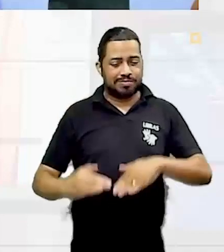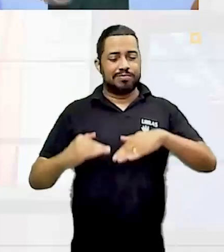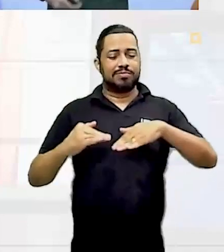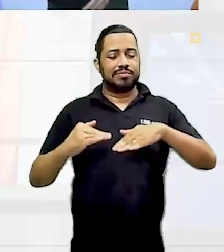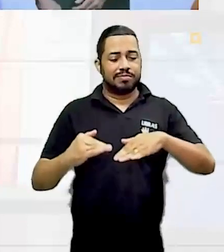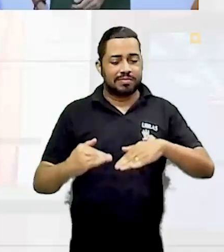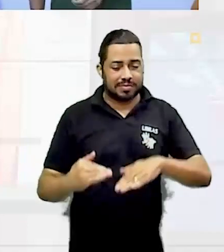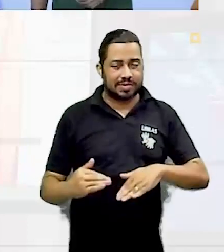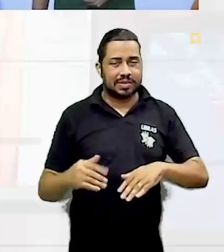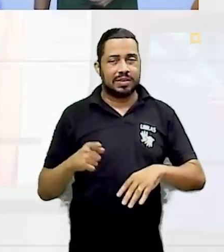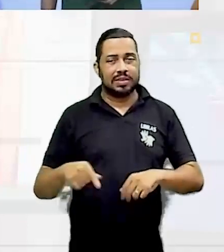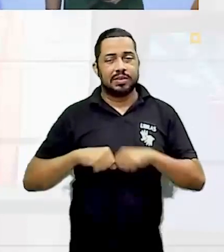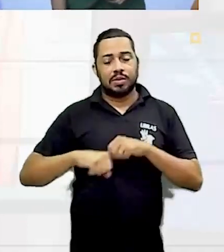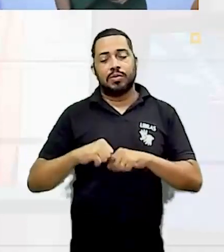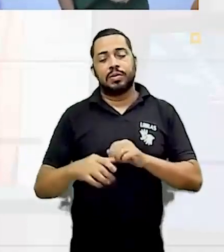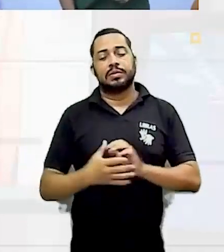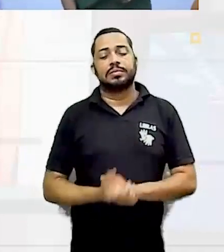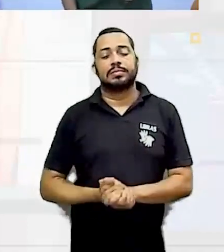momento, quando ele está caminhando.